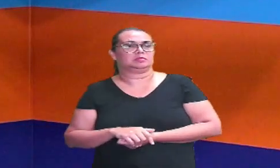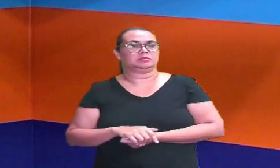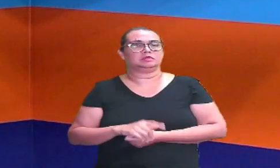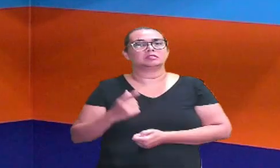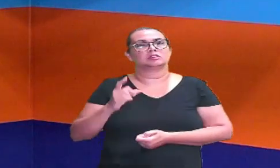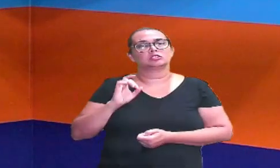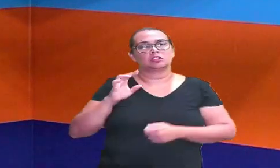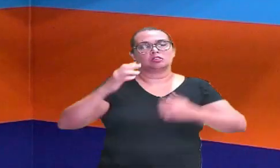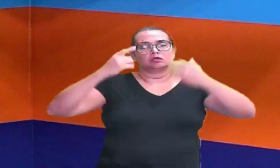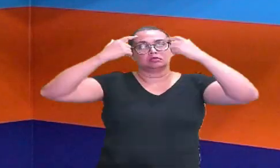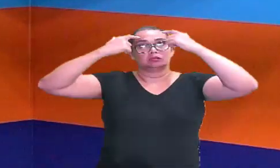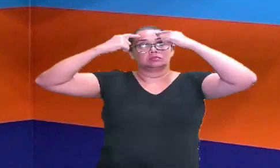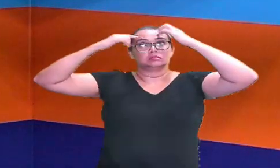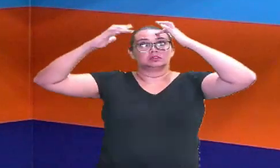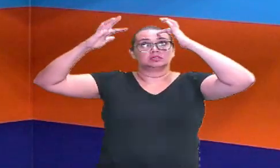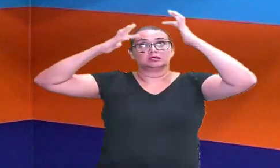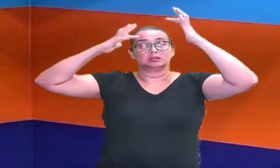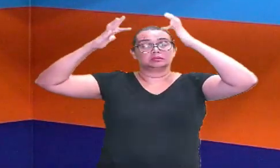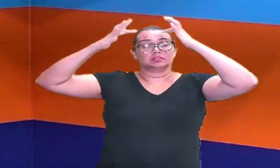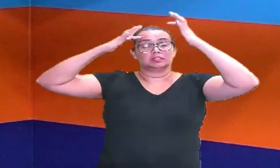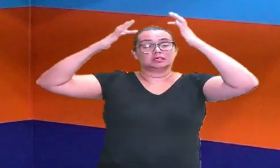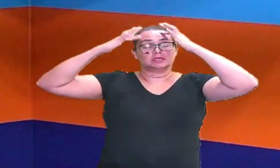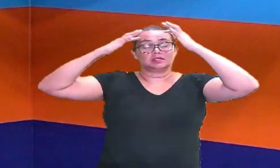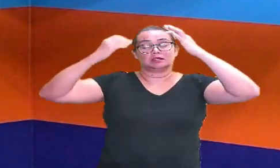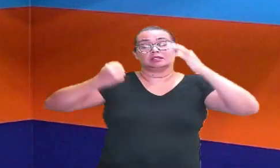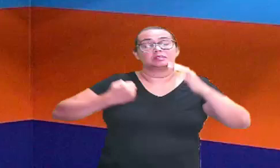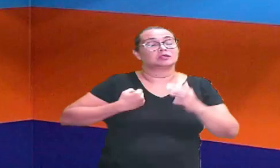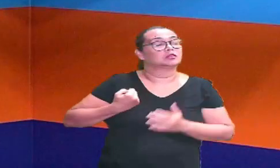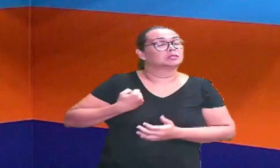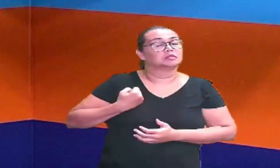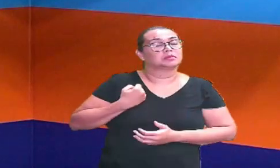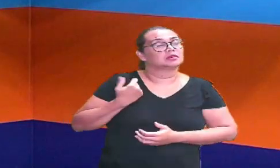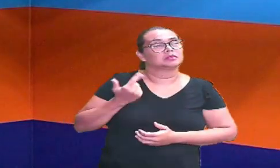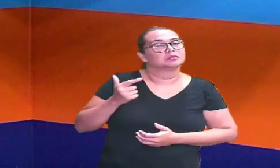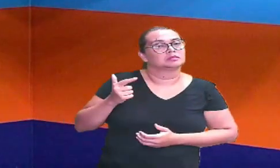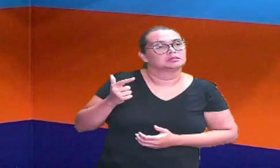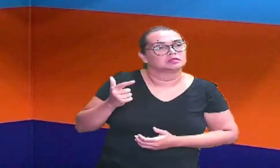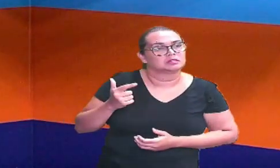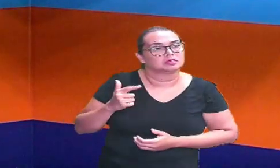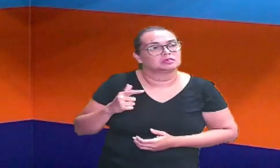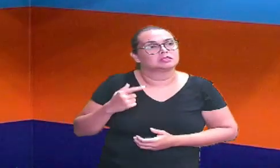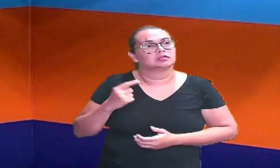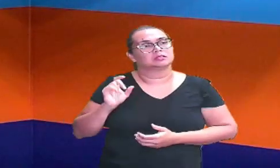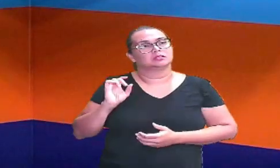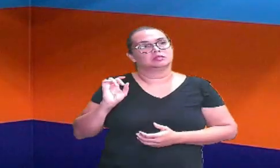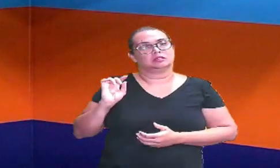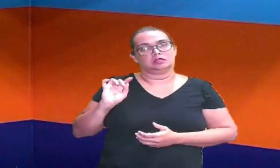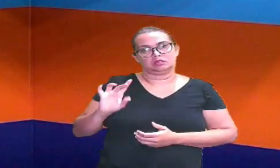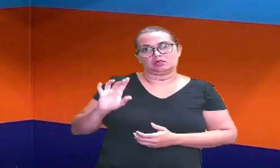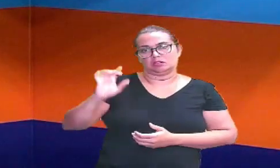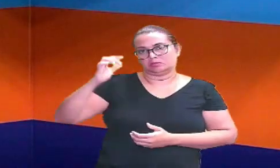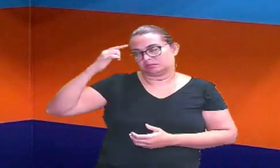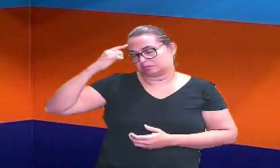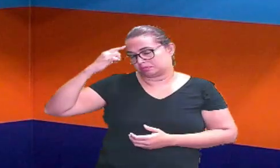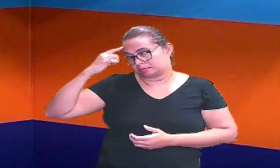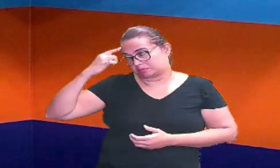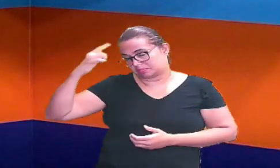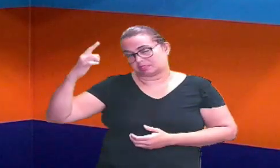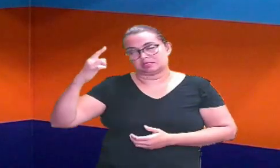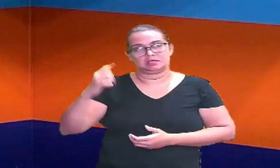fazer cálculos mesmo sem ter números. Eu consigo fazer cálculos